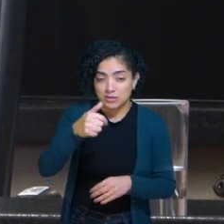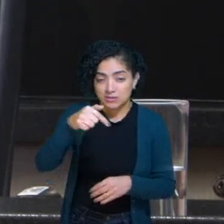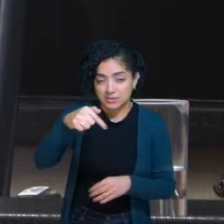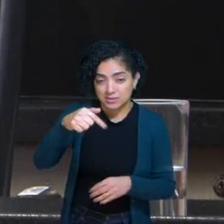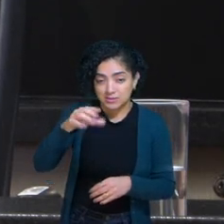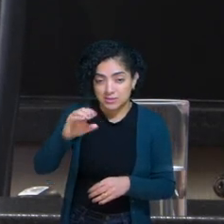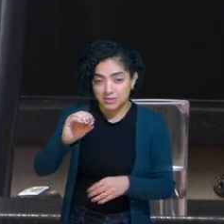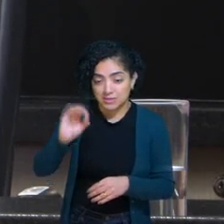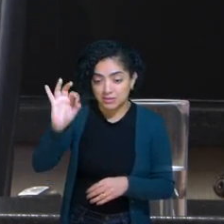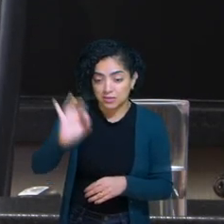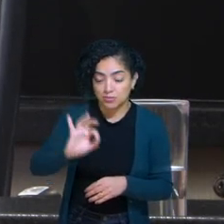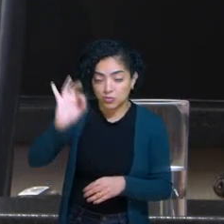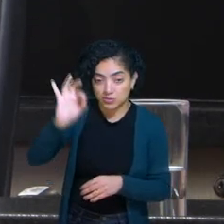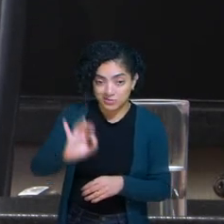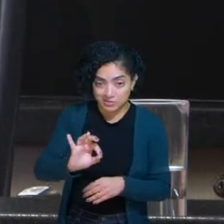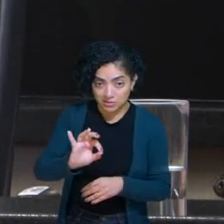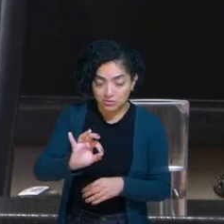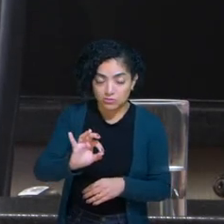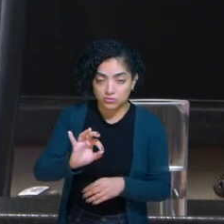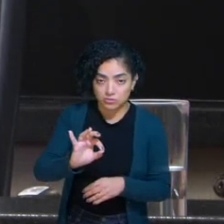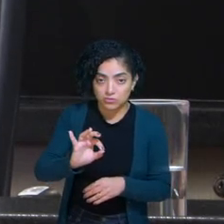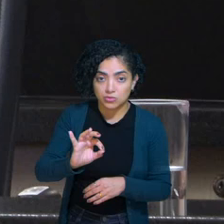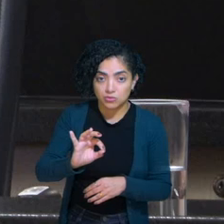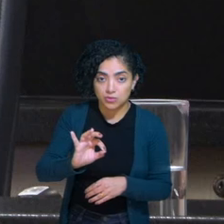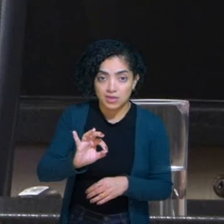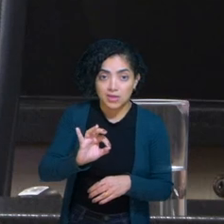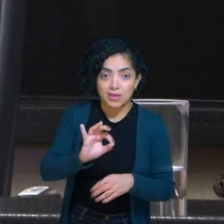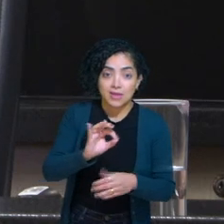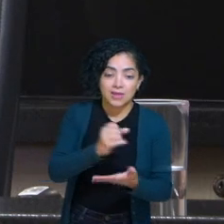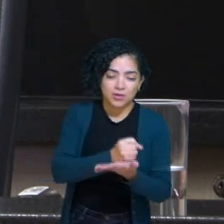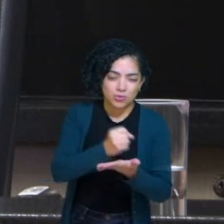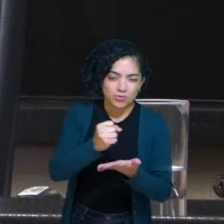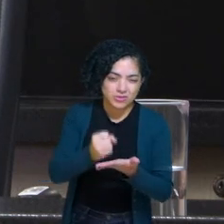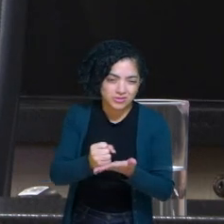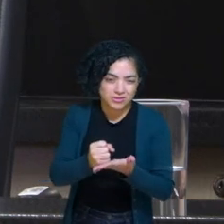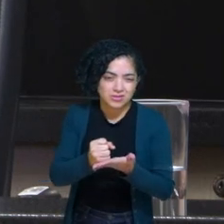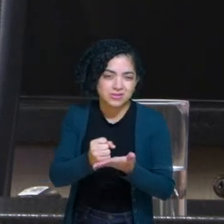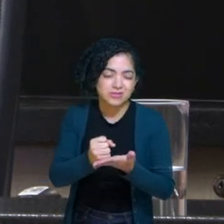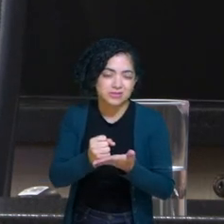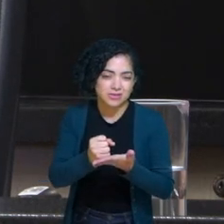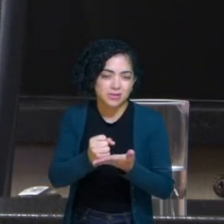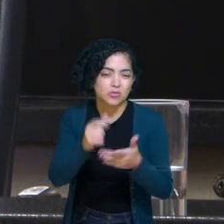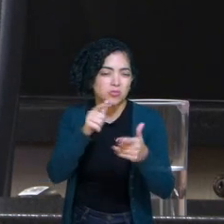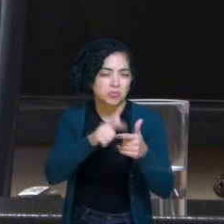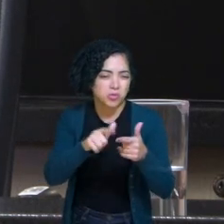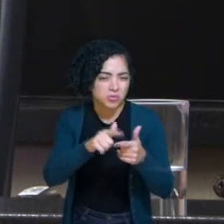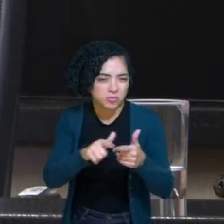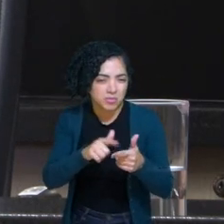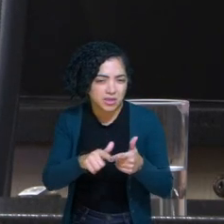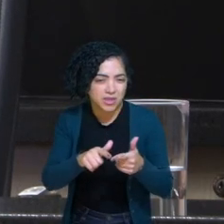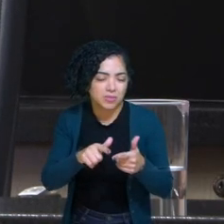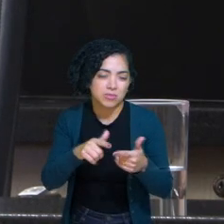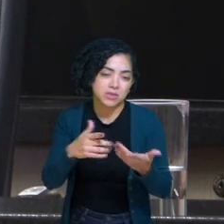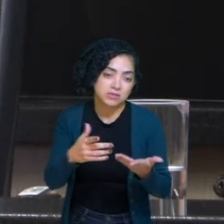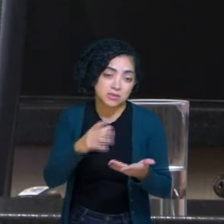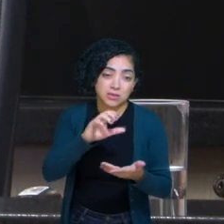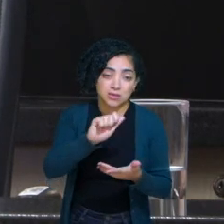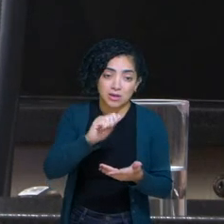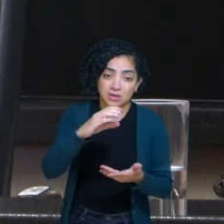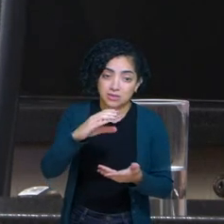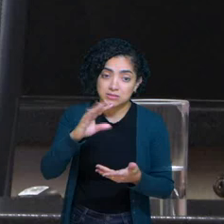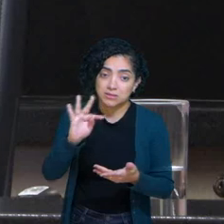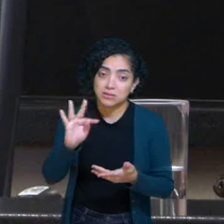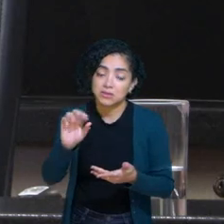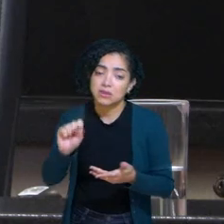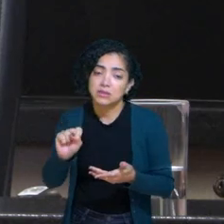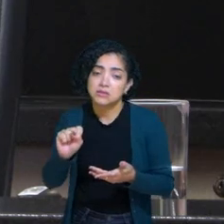dos docentes em contratação precária né com né com com os acts Ah como